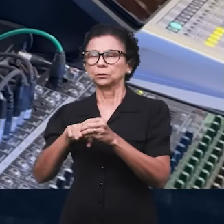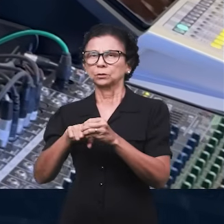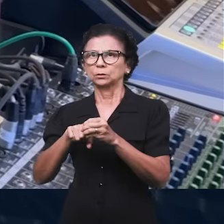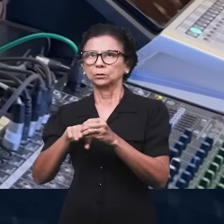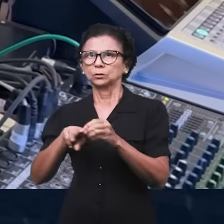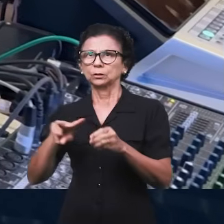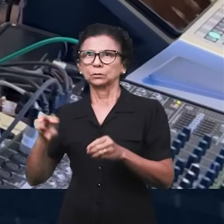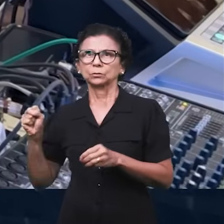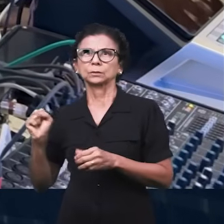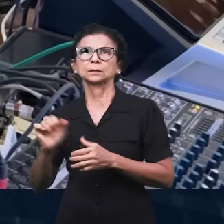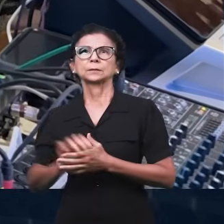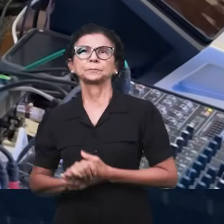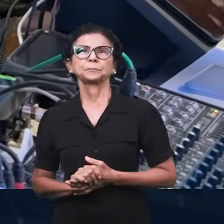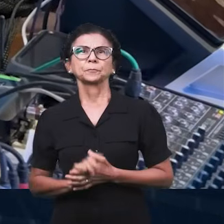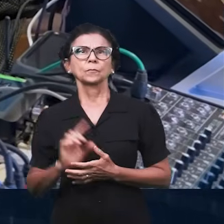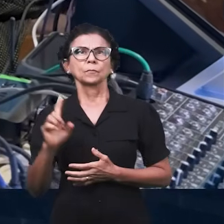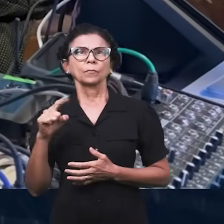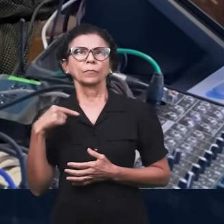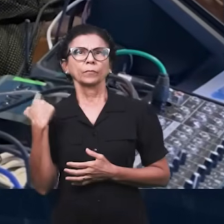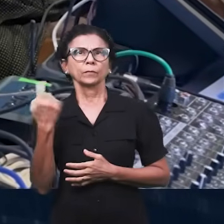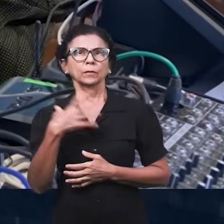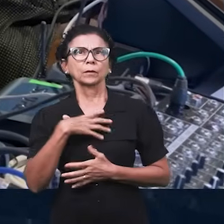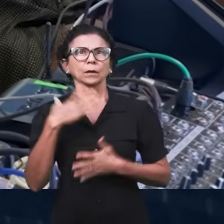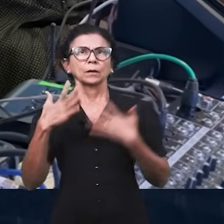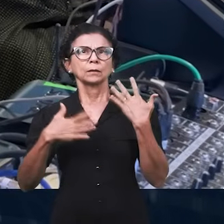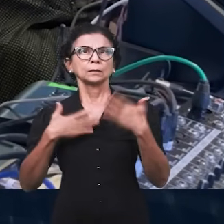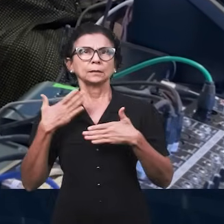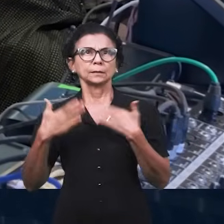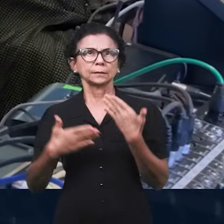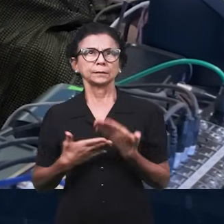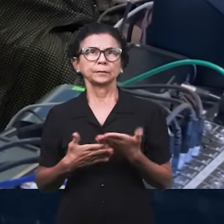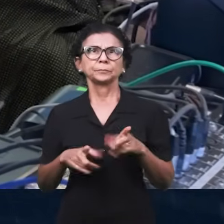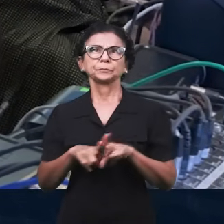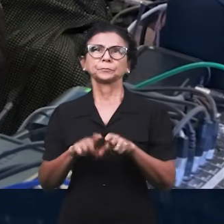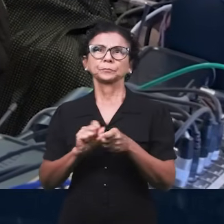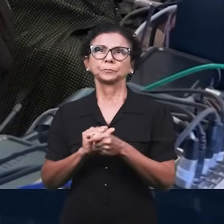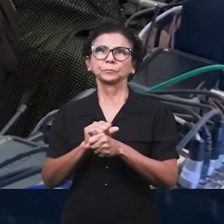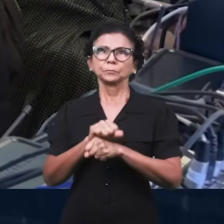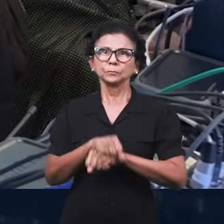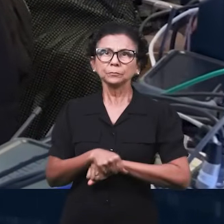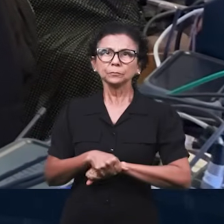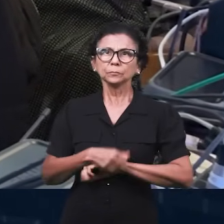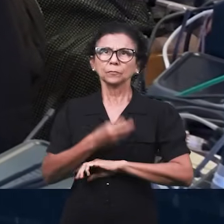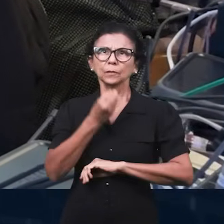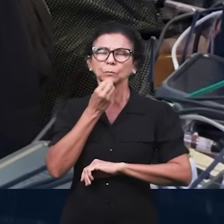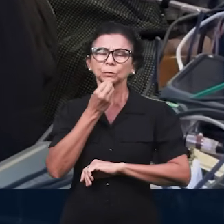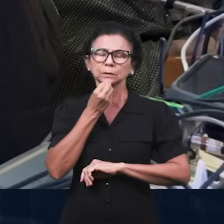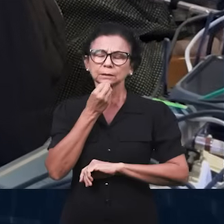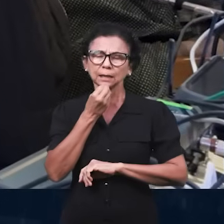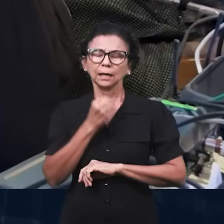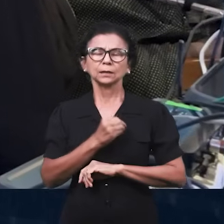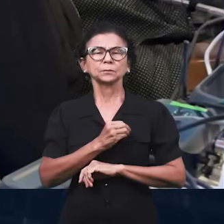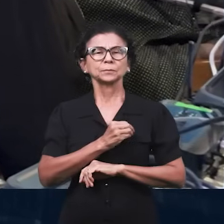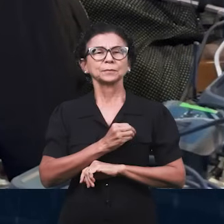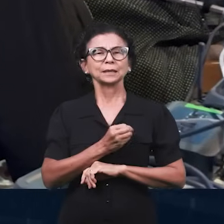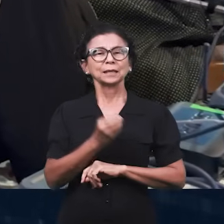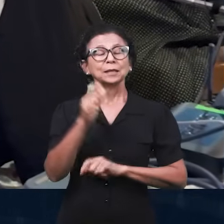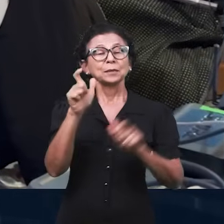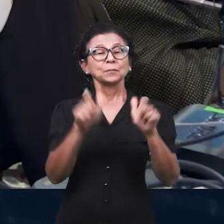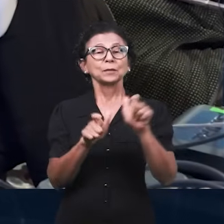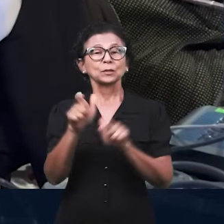conforto e alegria aos presentes. O seminário também foi uma oportunidade para que muitos irmãos se reencontrassem